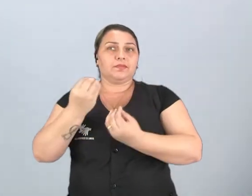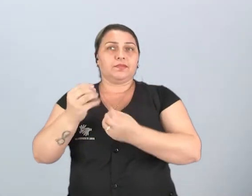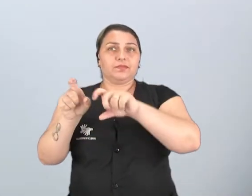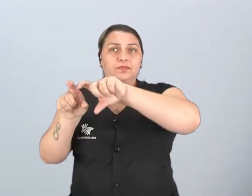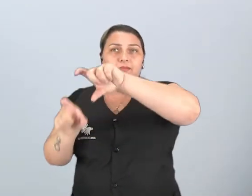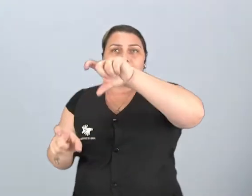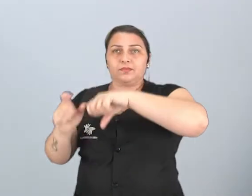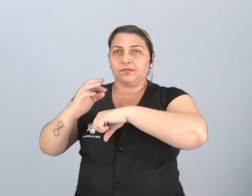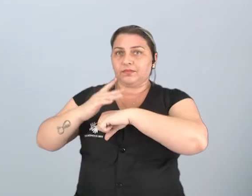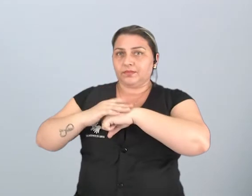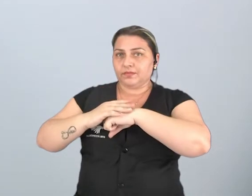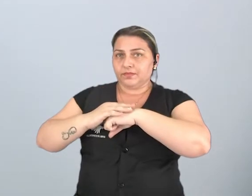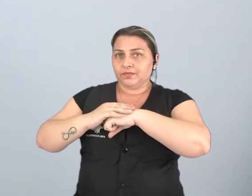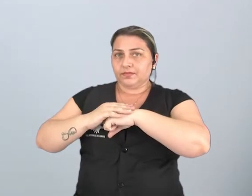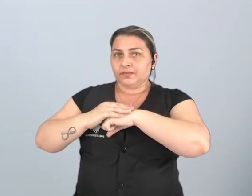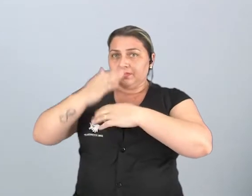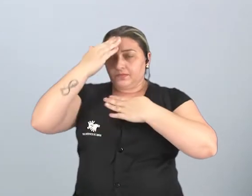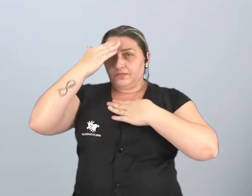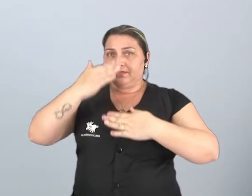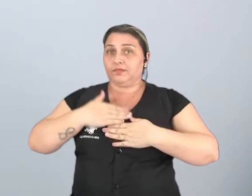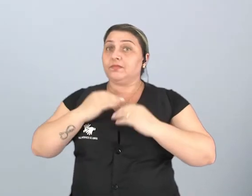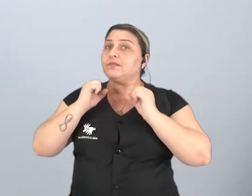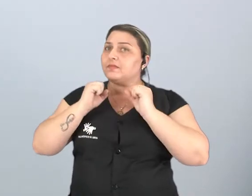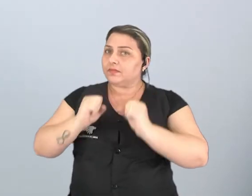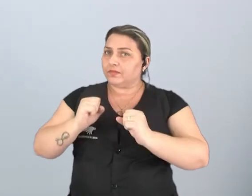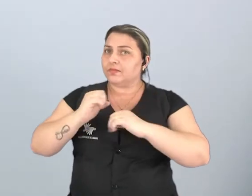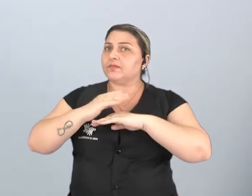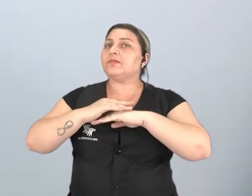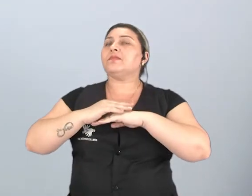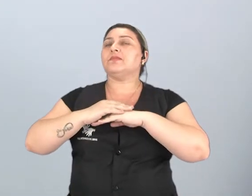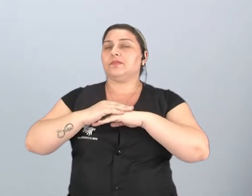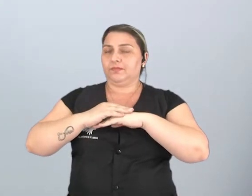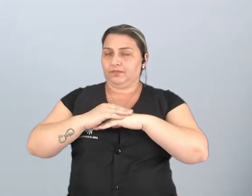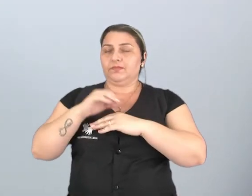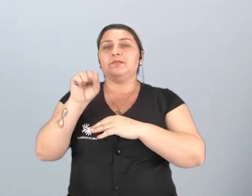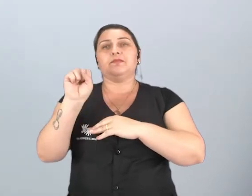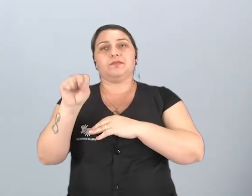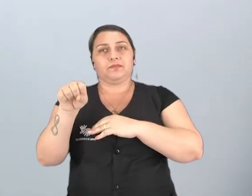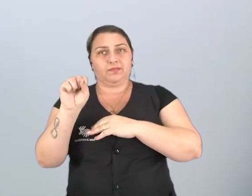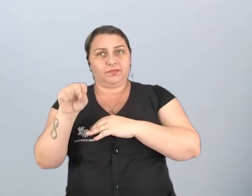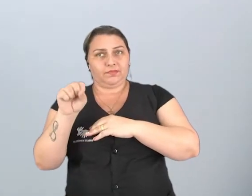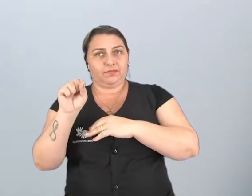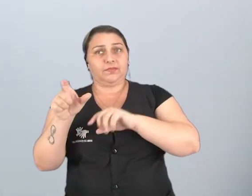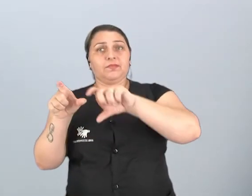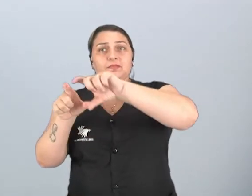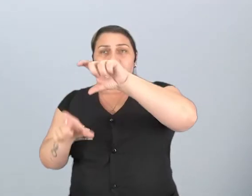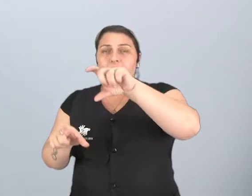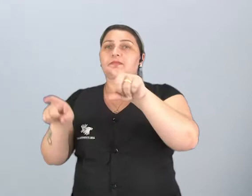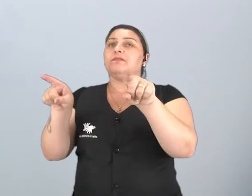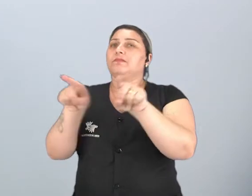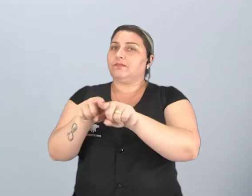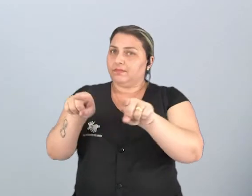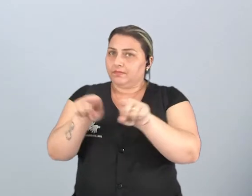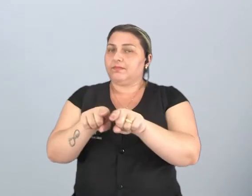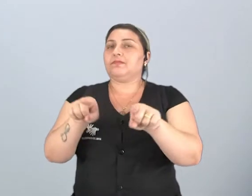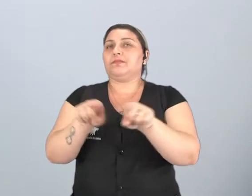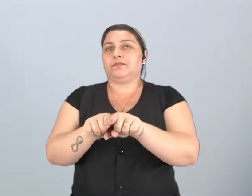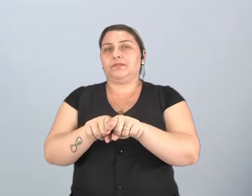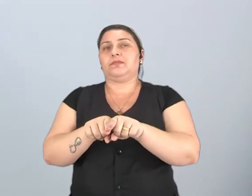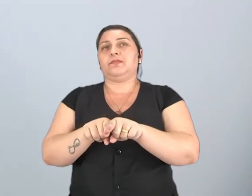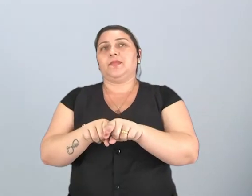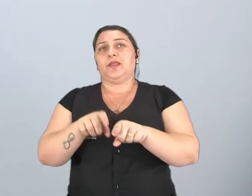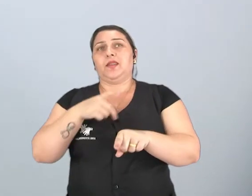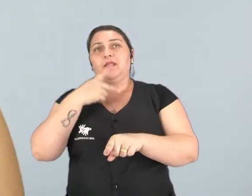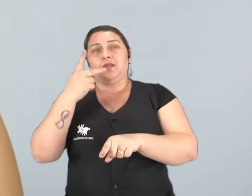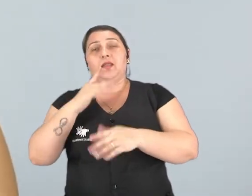coluna pode ficar doente? Todo o nosso corpo, ele pode ficar doente, ele pode adoecer, né? E a nossa coluna não seria diferente. E a gente